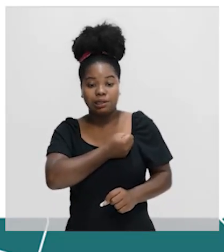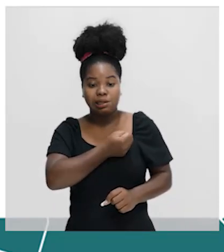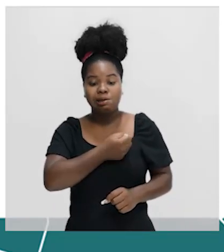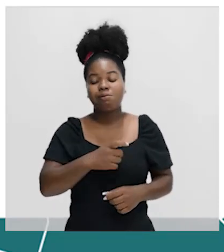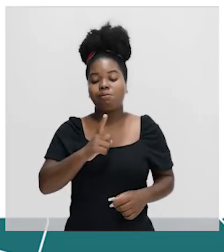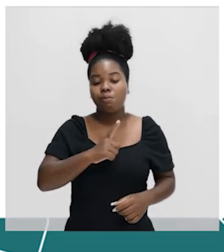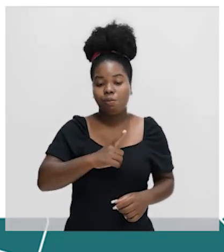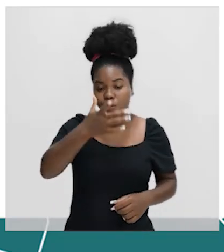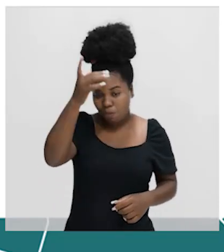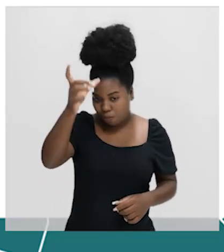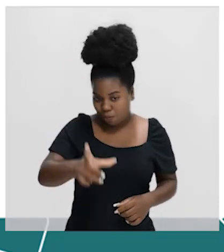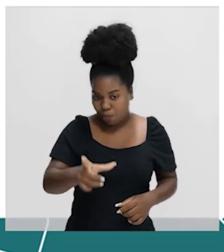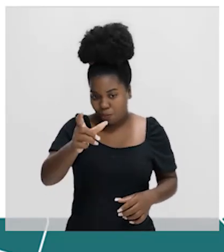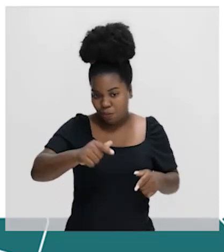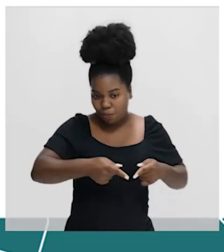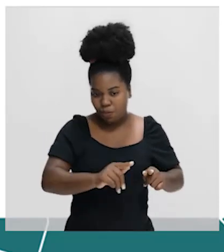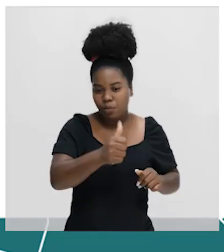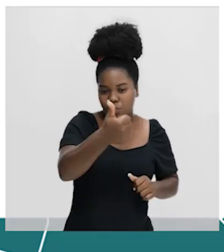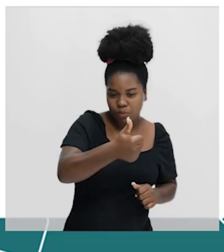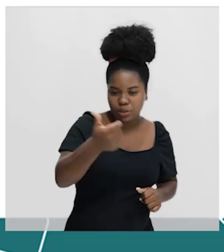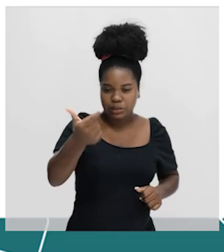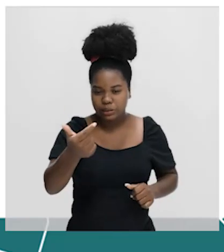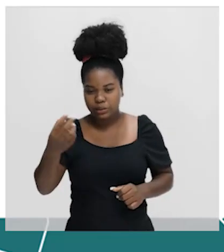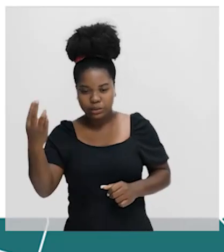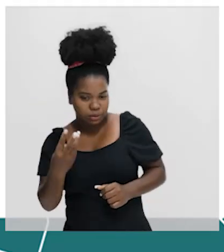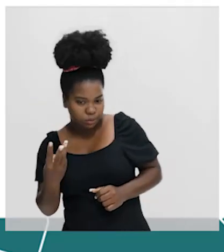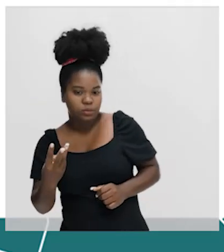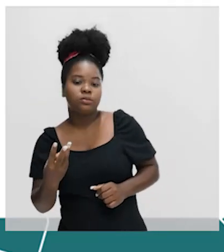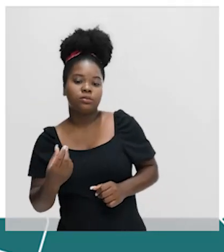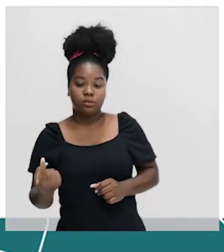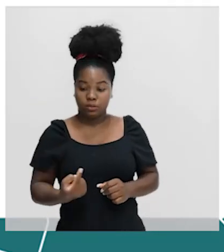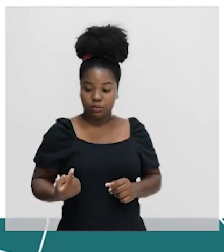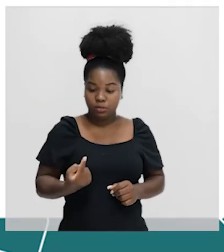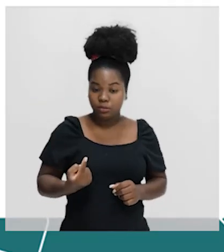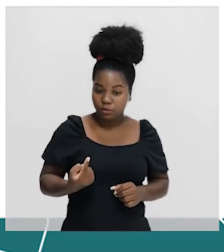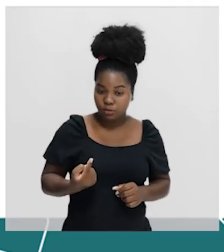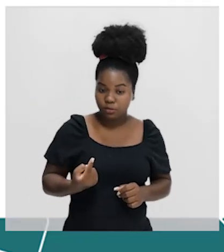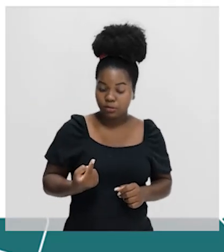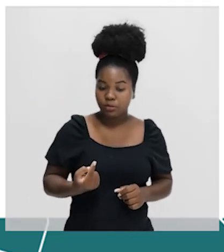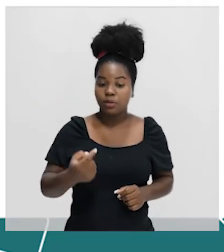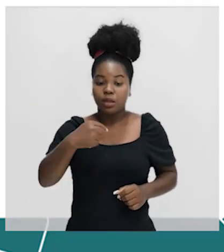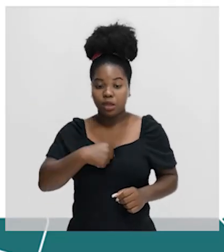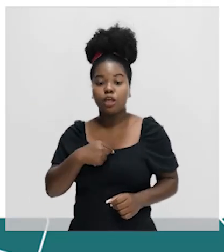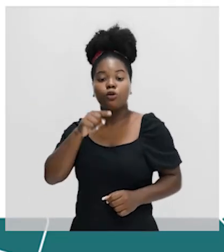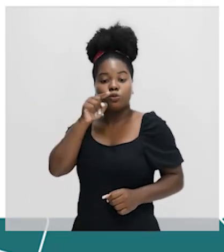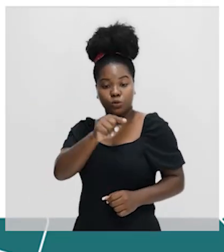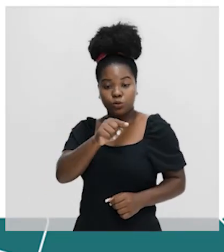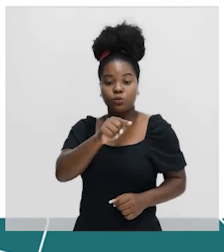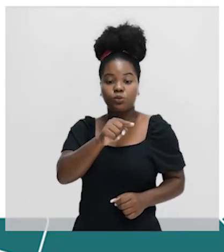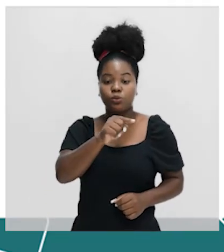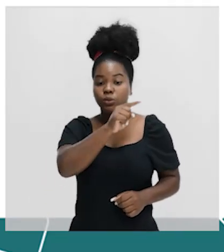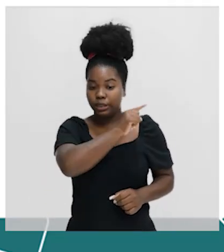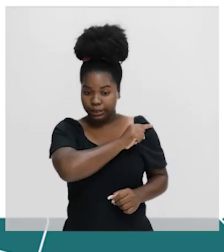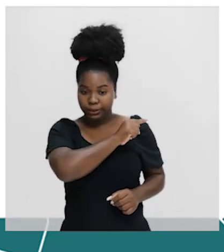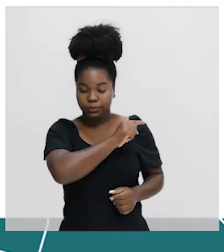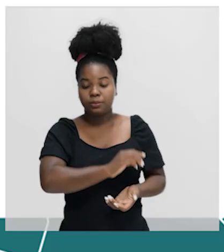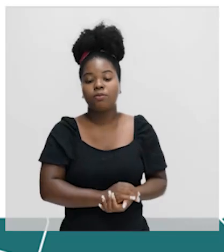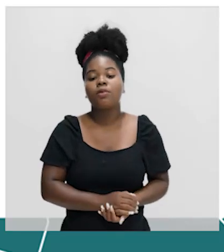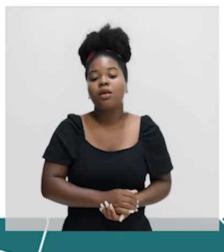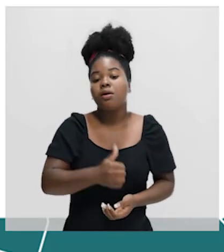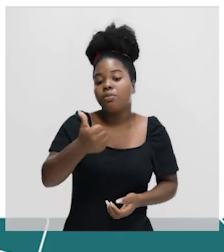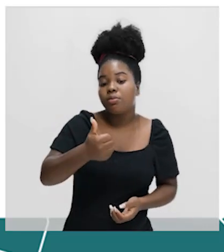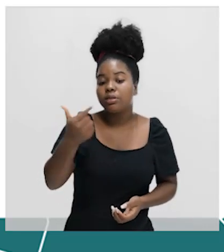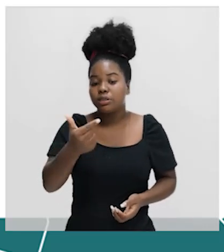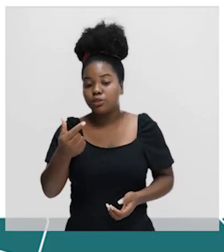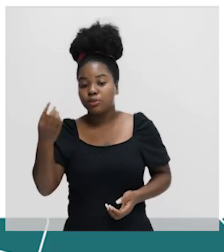pessoas gramaticais. Primeira, segunda e terceira pessoa do singular, eu, tu, ele. Primeira,